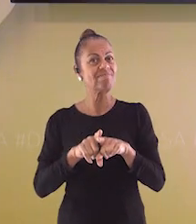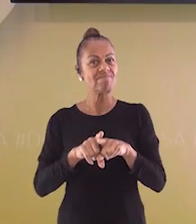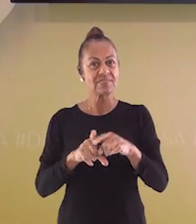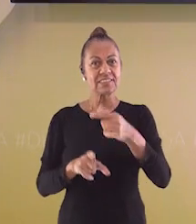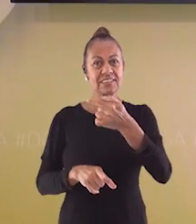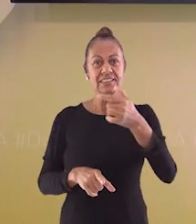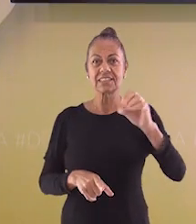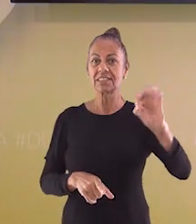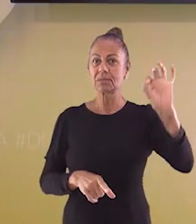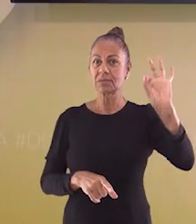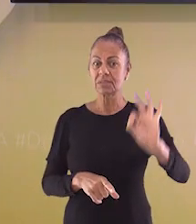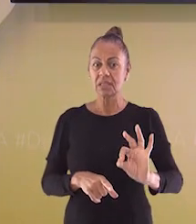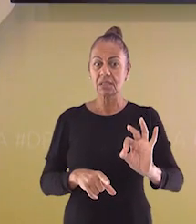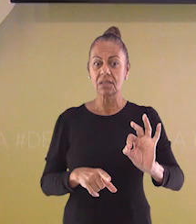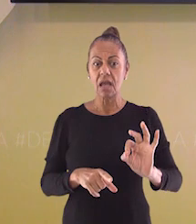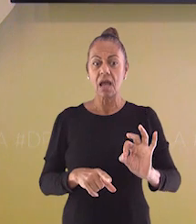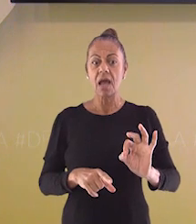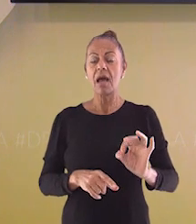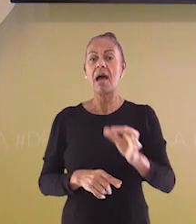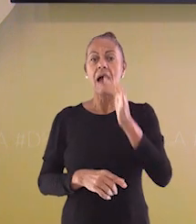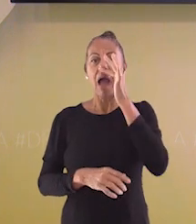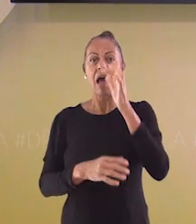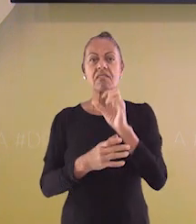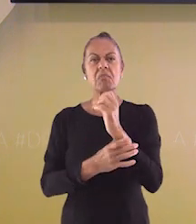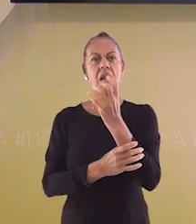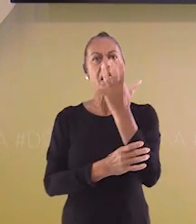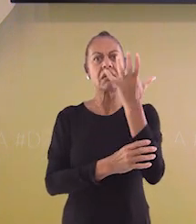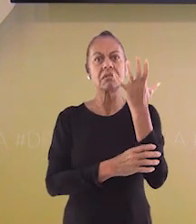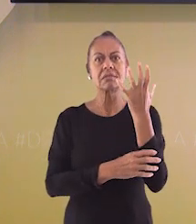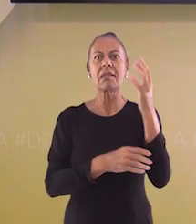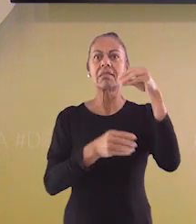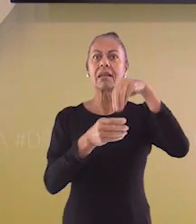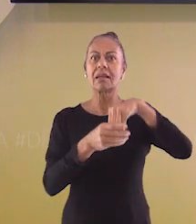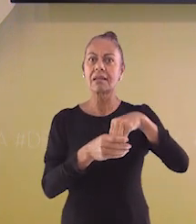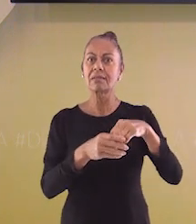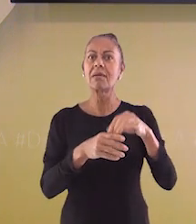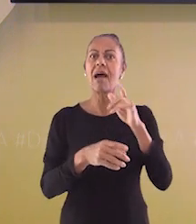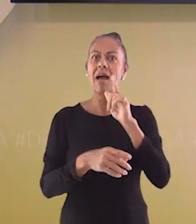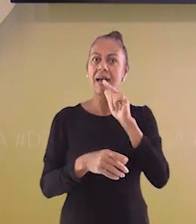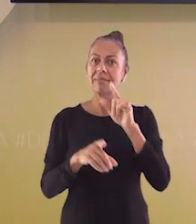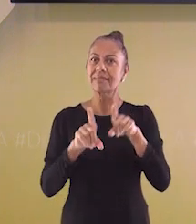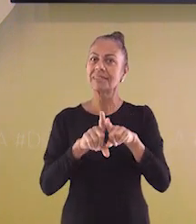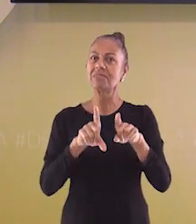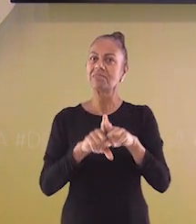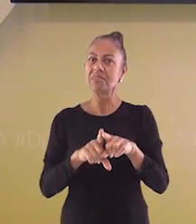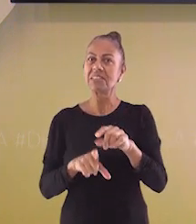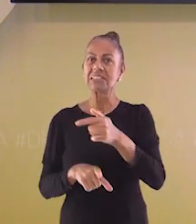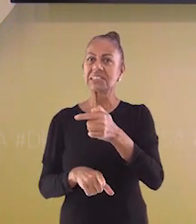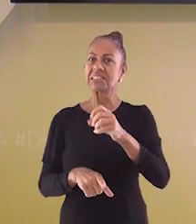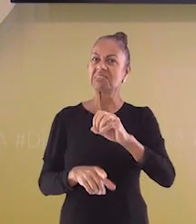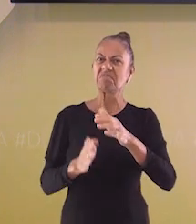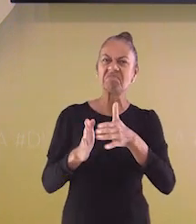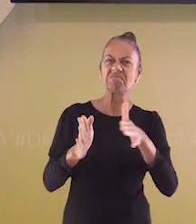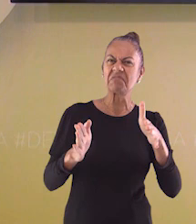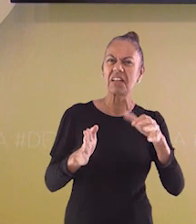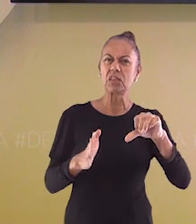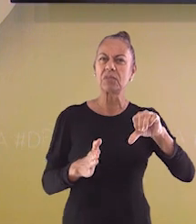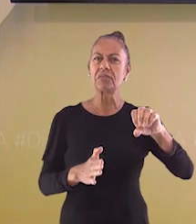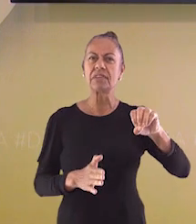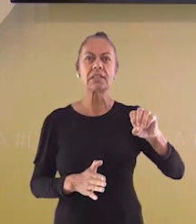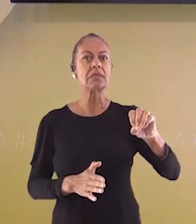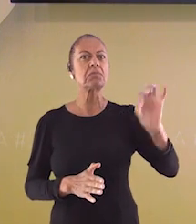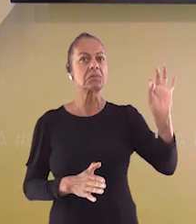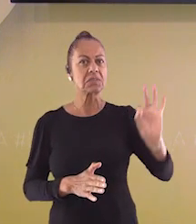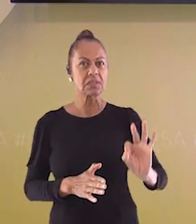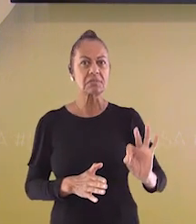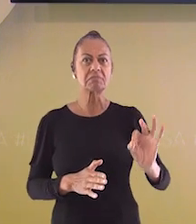água nenhum dos três existiria e muitas outras coisas, tá? O mundo que a gente conhece nem chegaria a existir do jeito que a gente